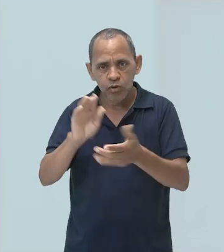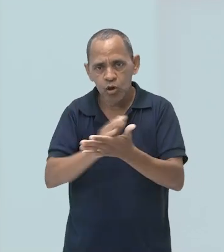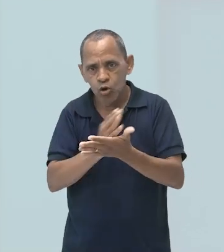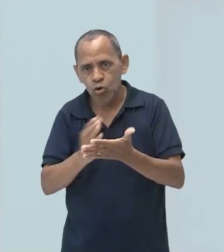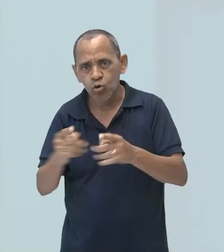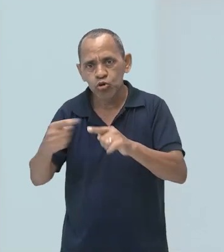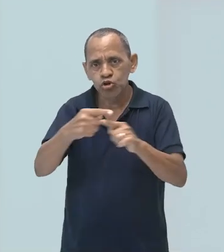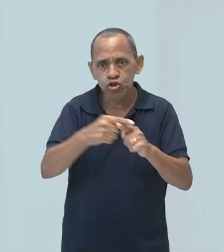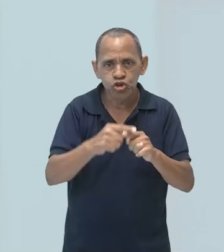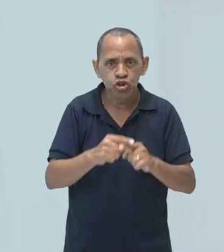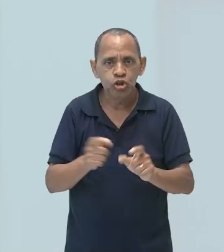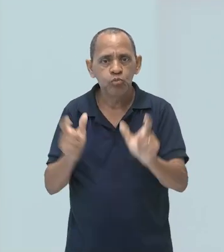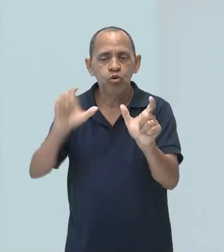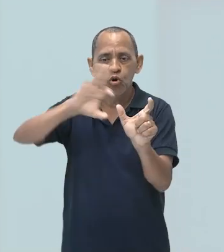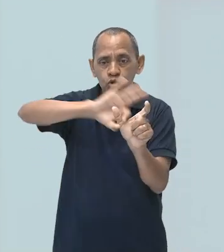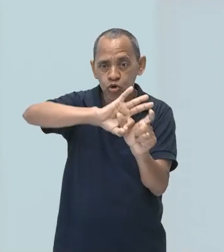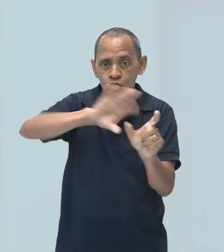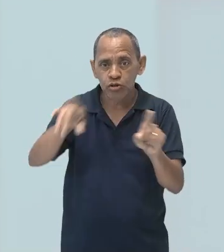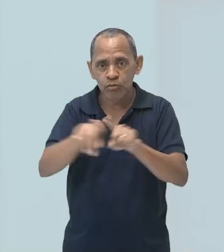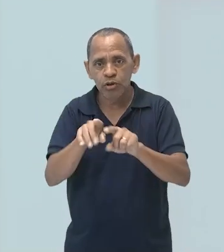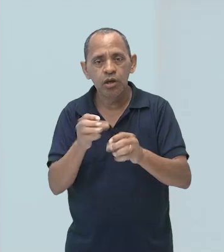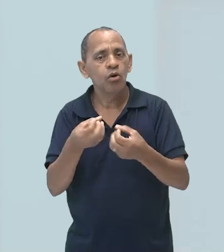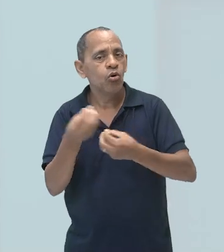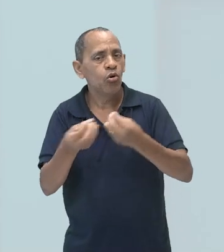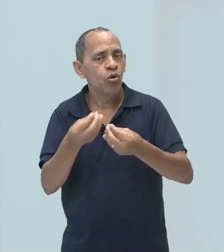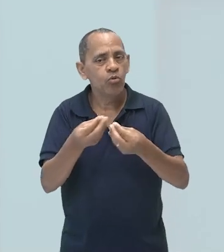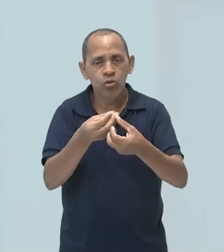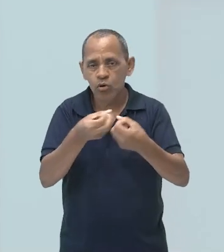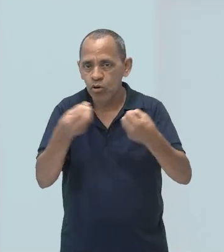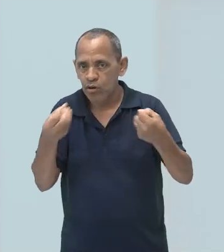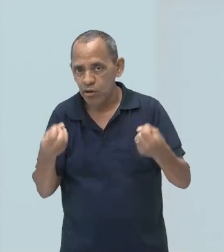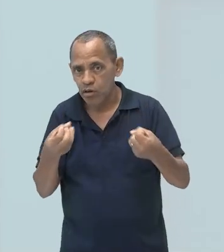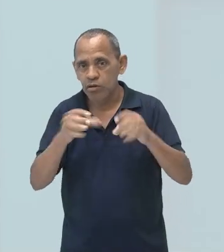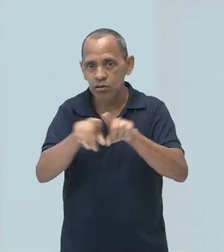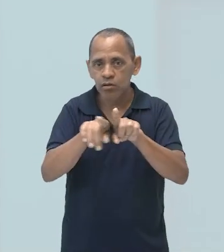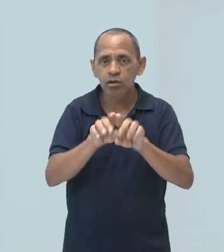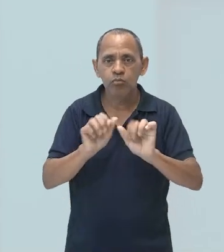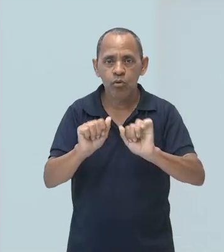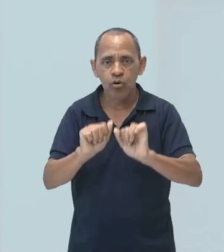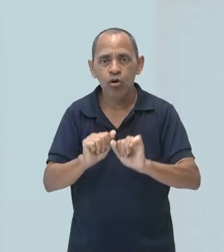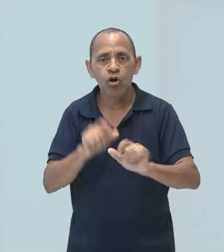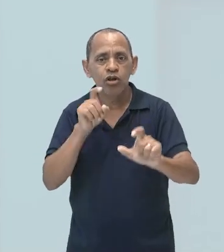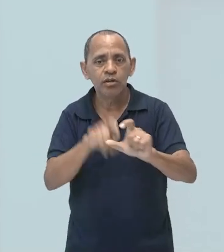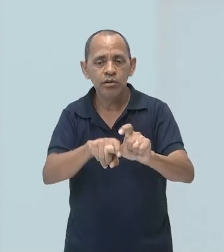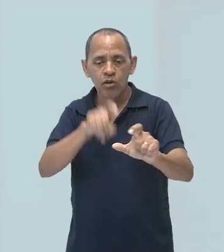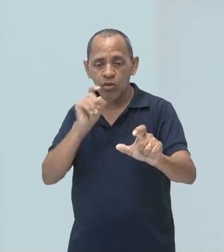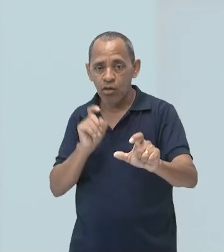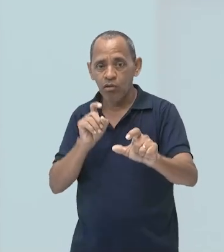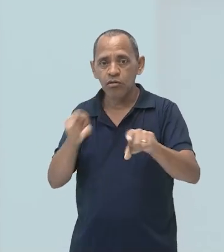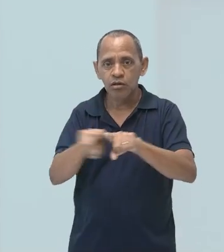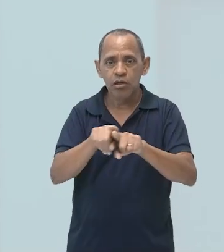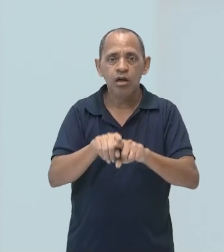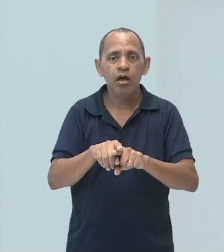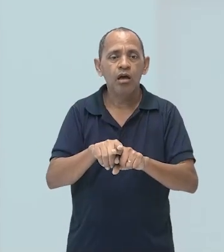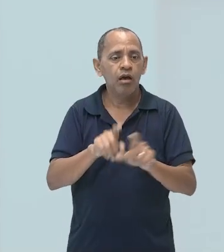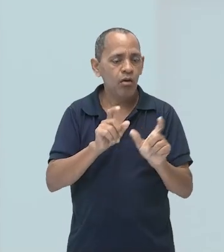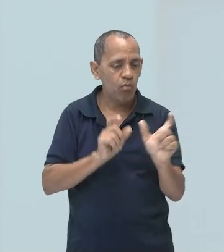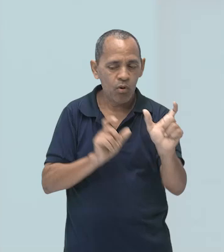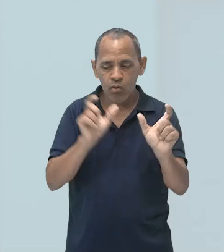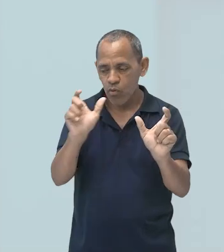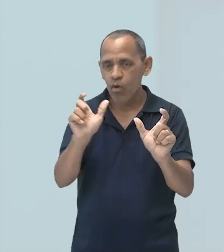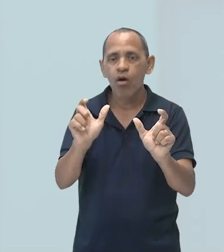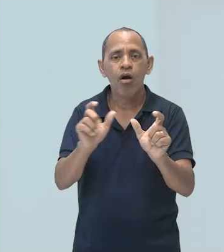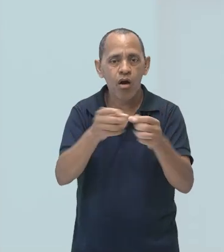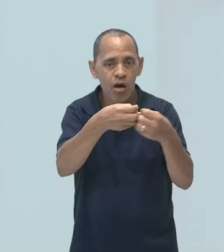esses termos que regem, sobre como as orações podem depender ou não umas das outras e apresentar mais de uma em